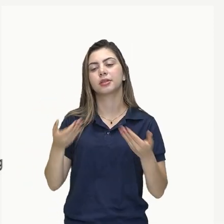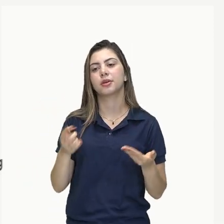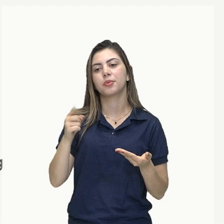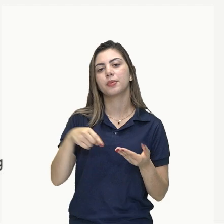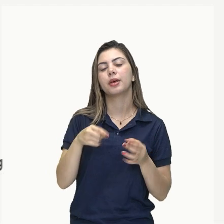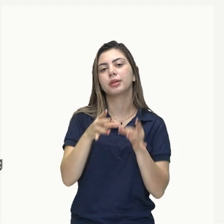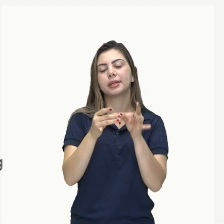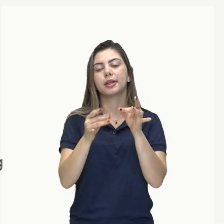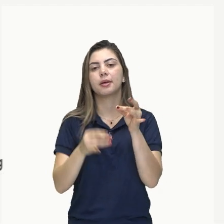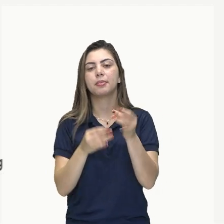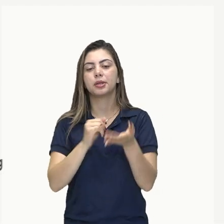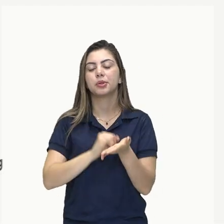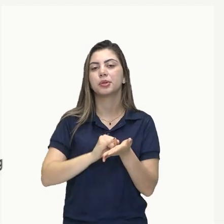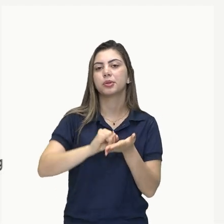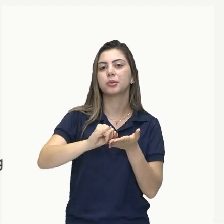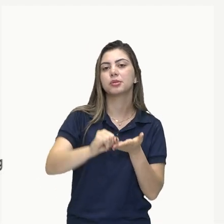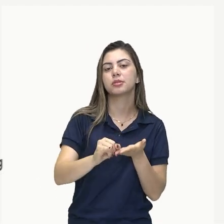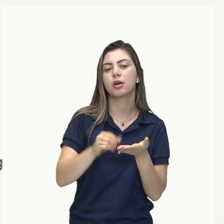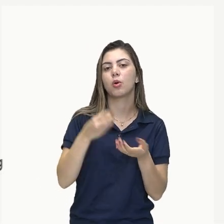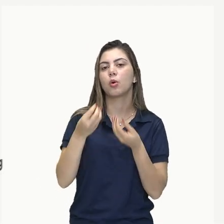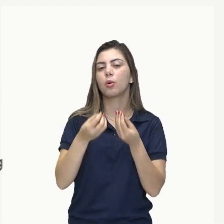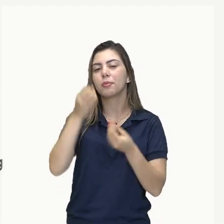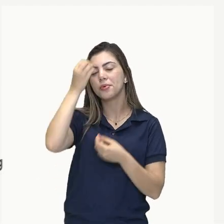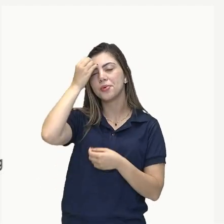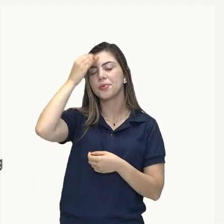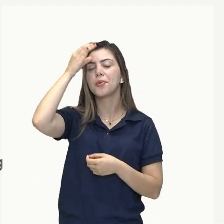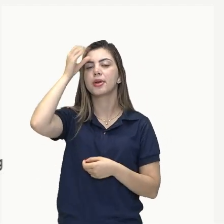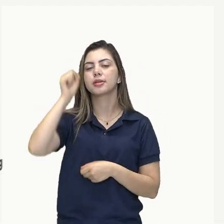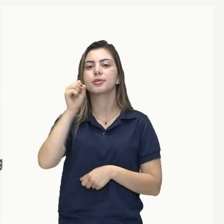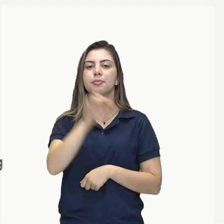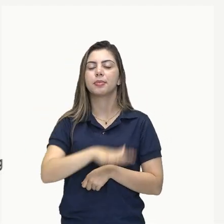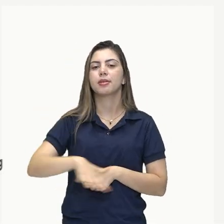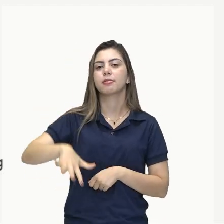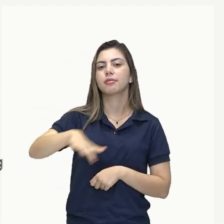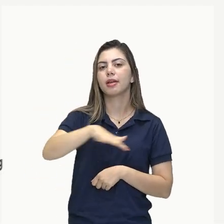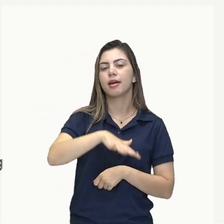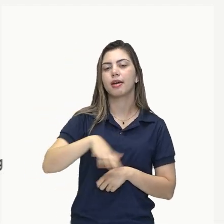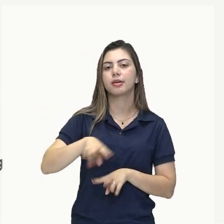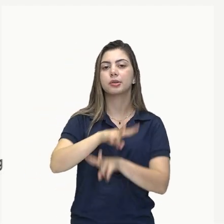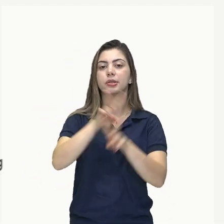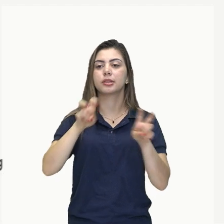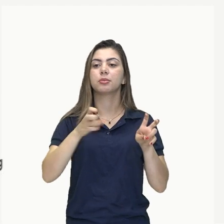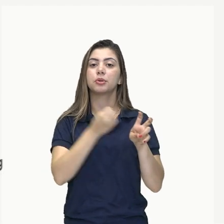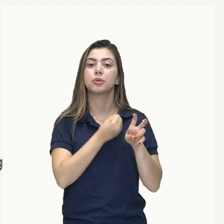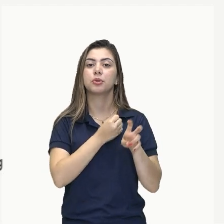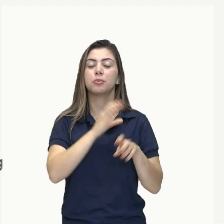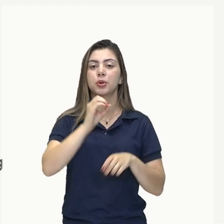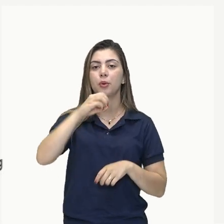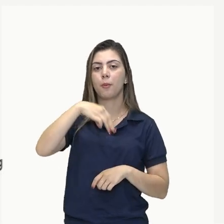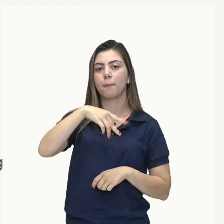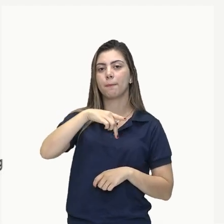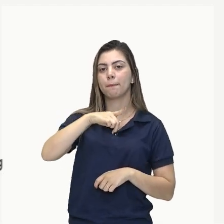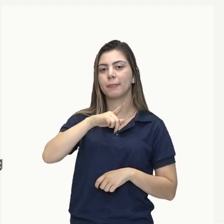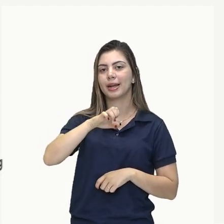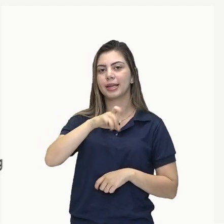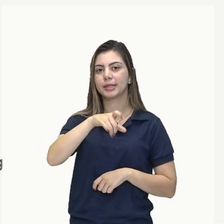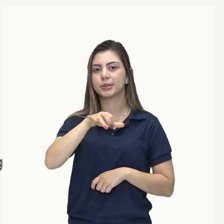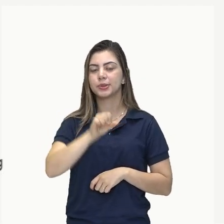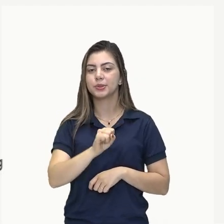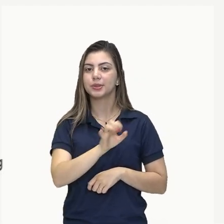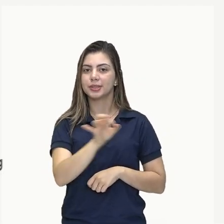então, o nosso conhecimento sobre os números complexos, tá